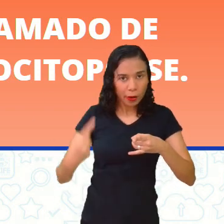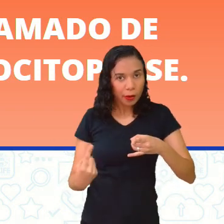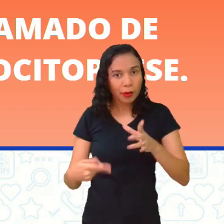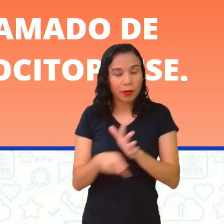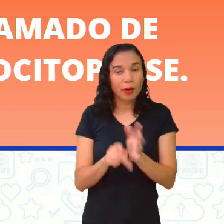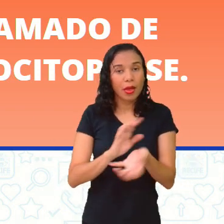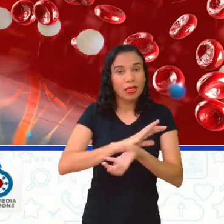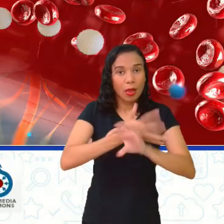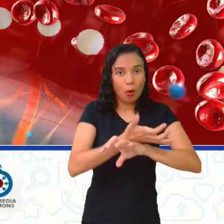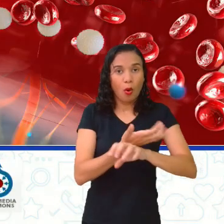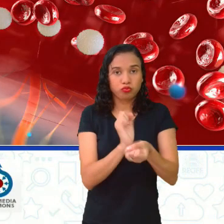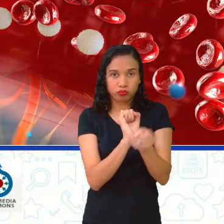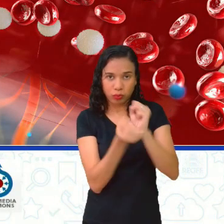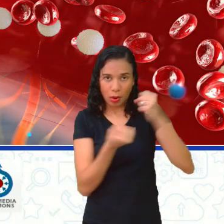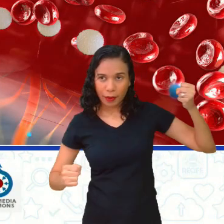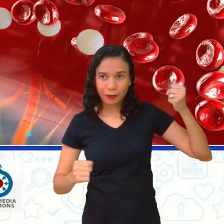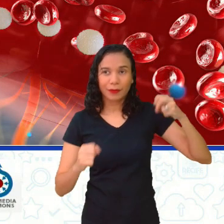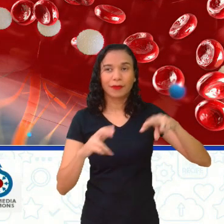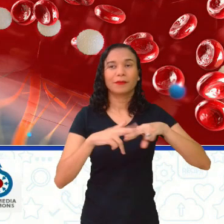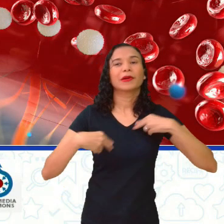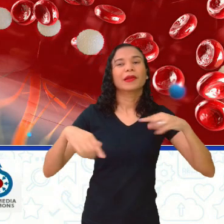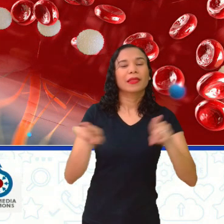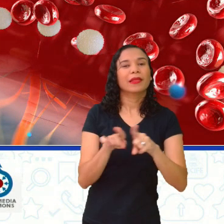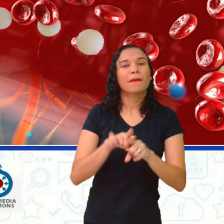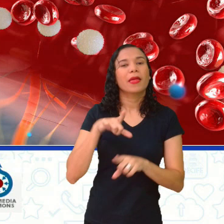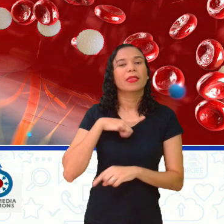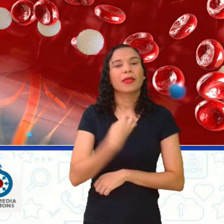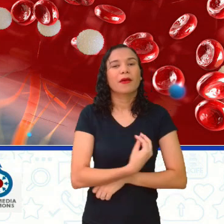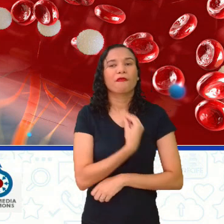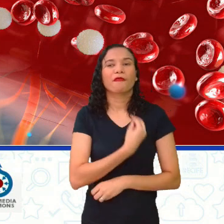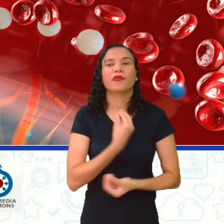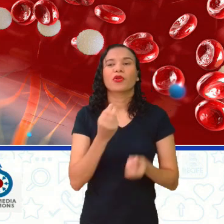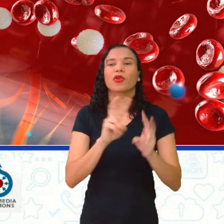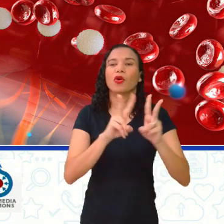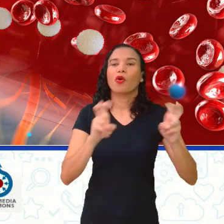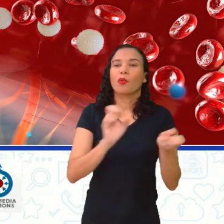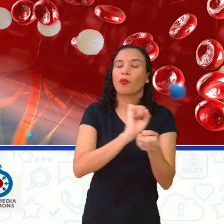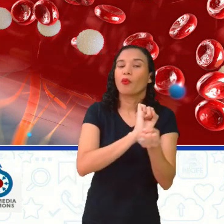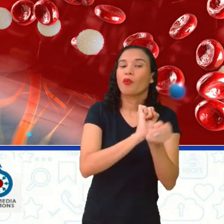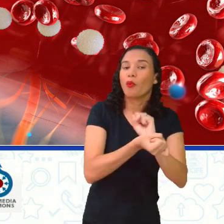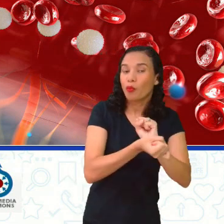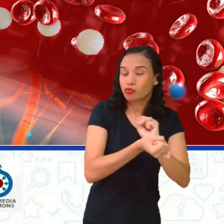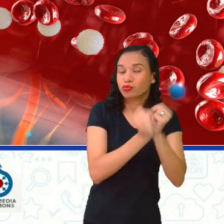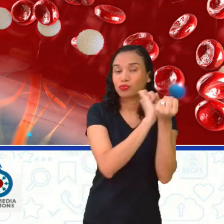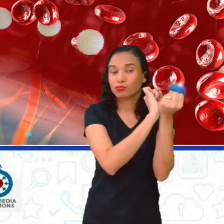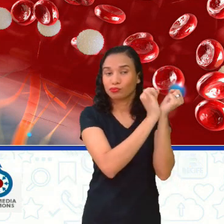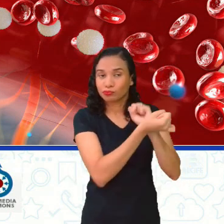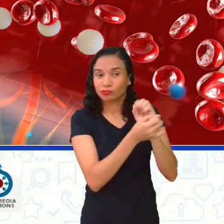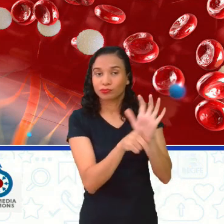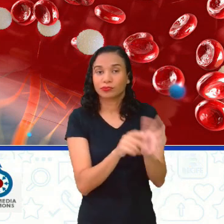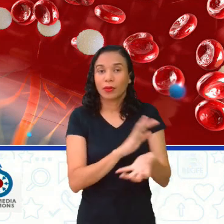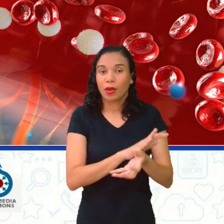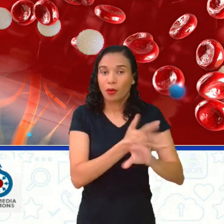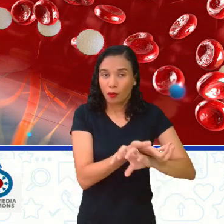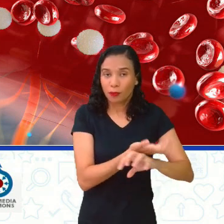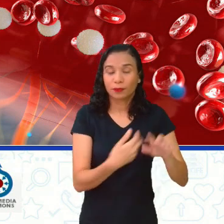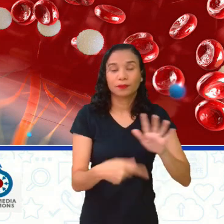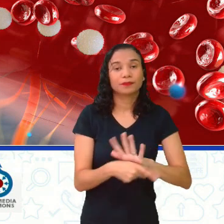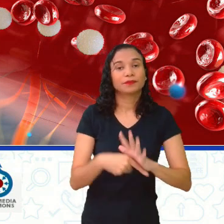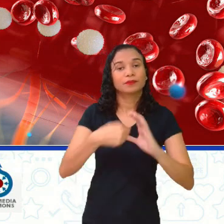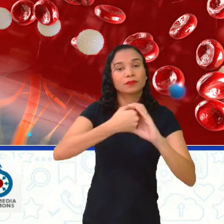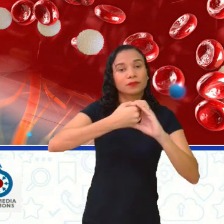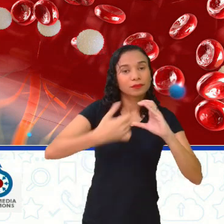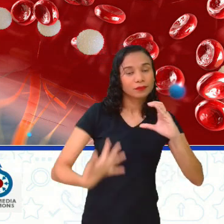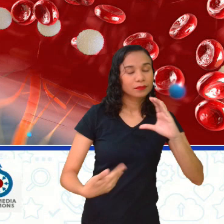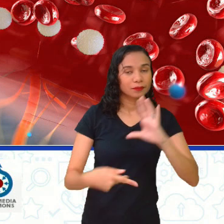acontecer nos ossos longos. O que é que nós temos ainda a respeito de ossos? Vamos ver agora a caracterização. O